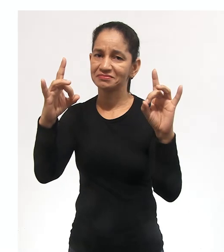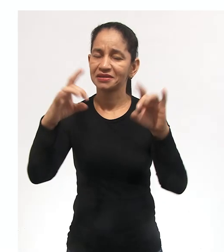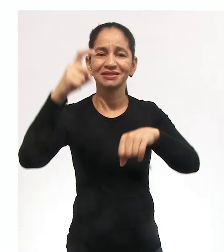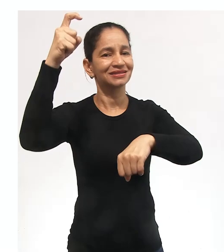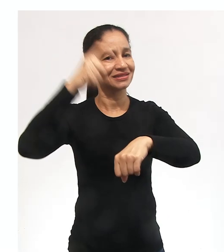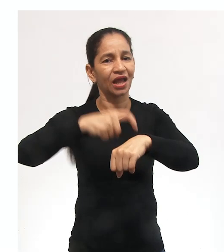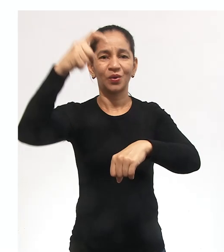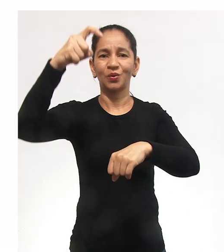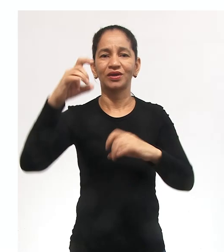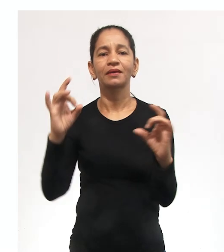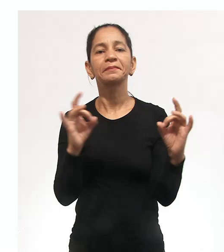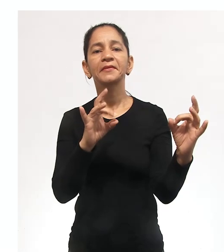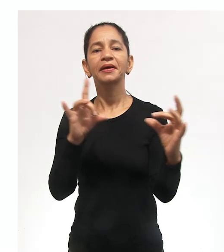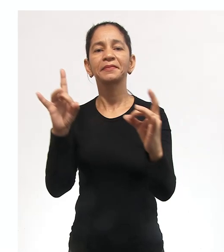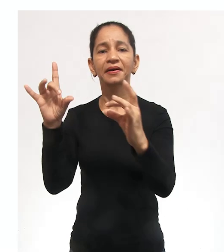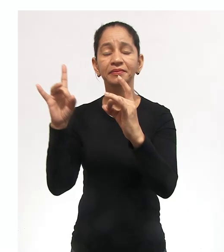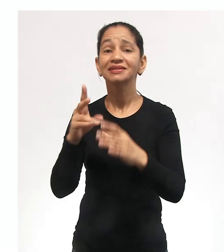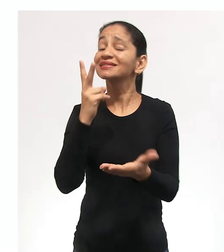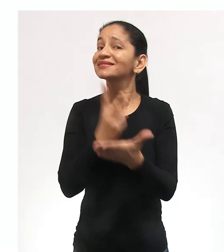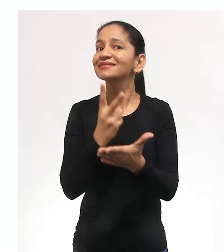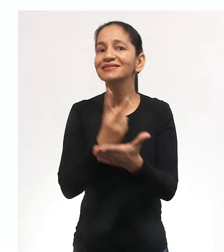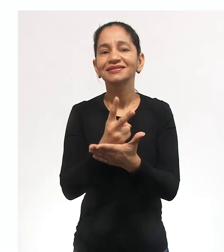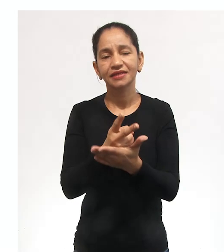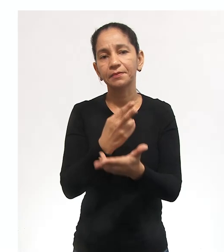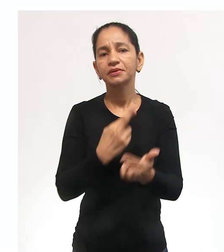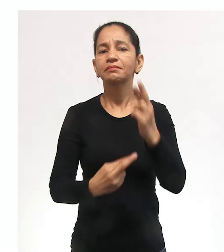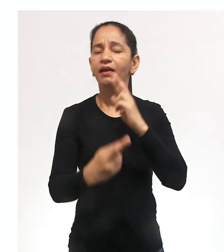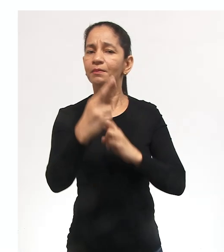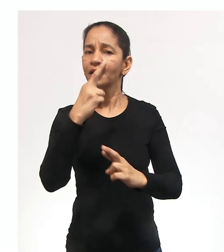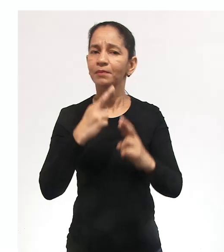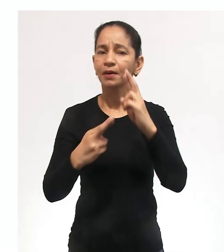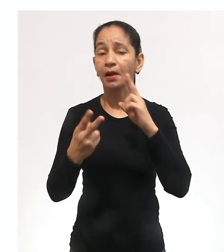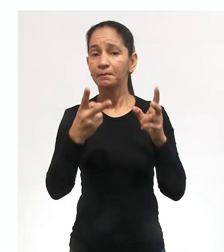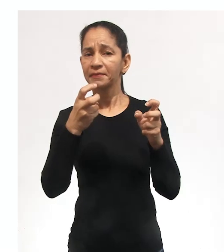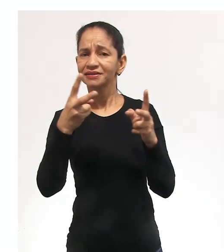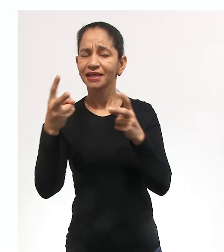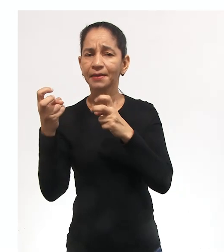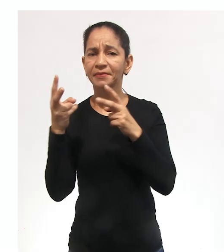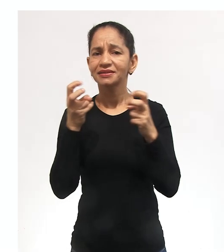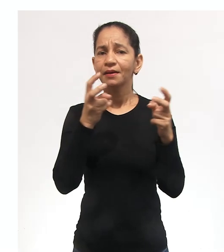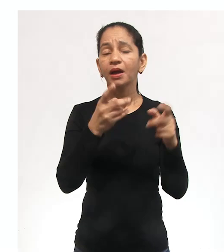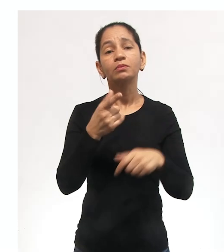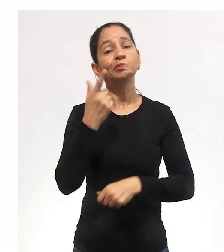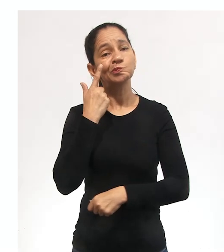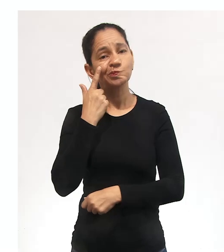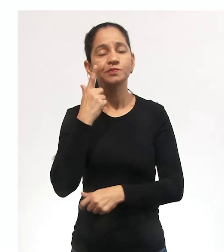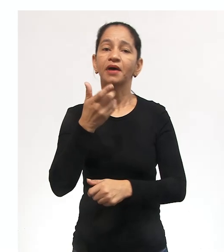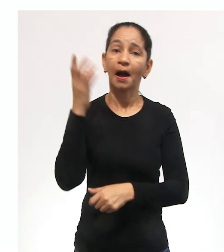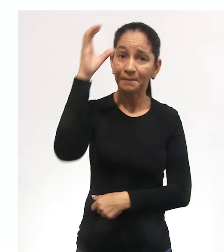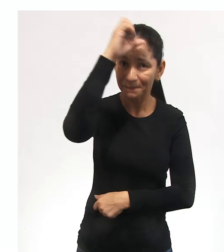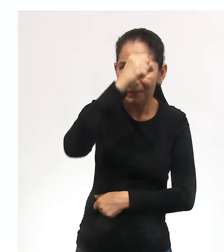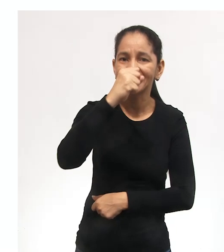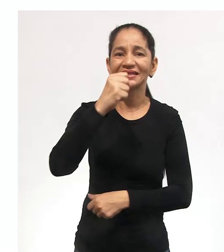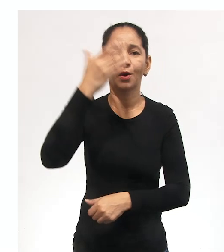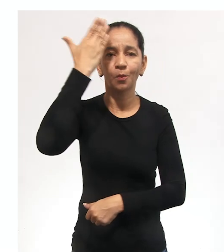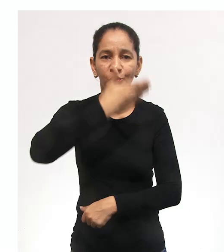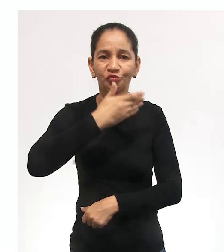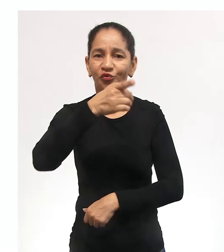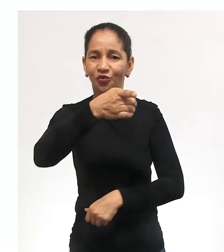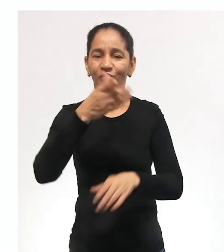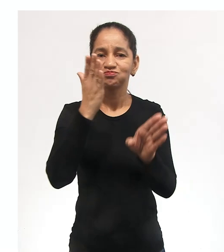feedback. O que é o feedback? É o retorno que os alunos vão dar a partir da atividade